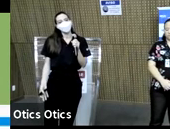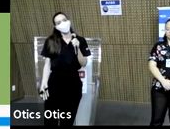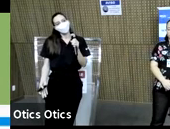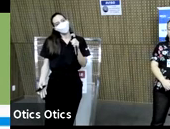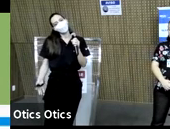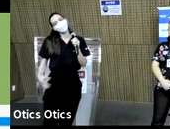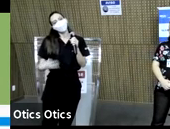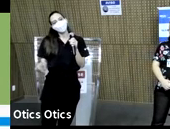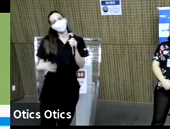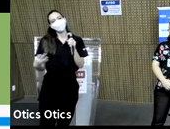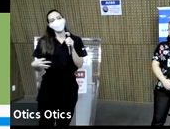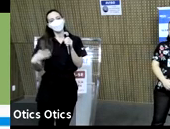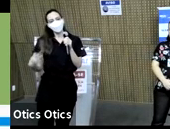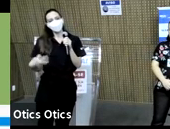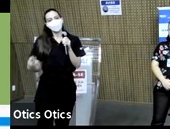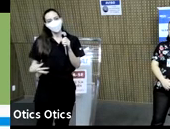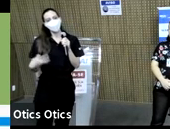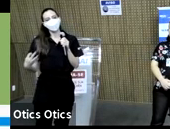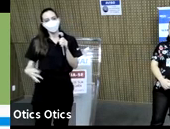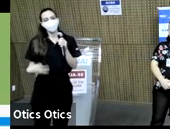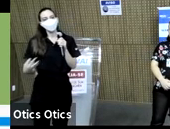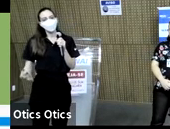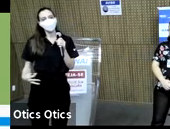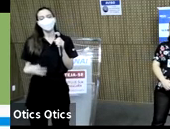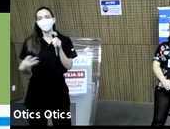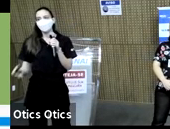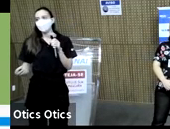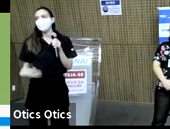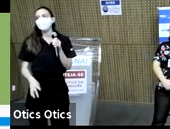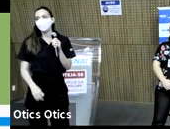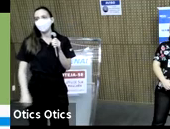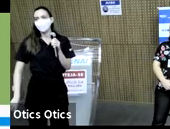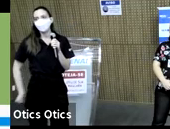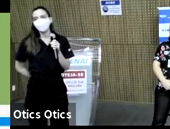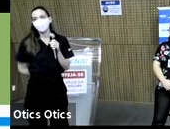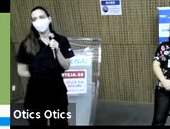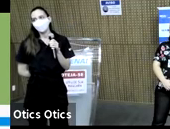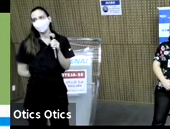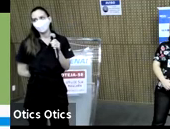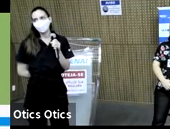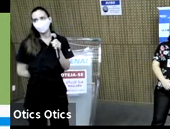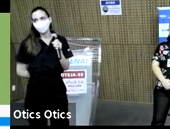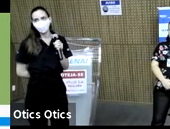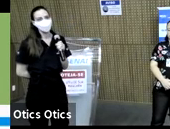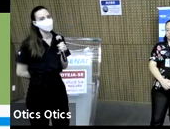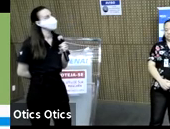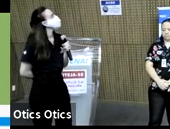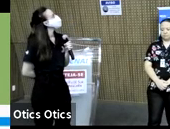clínico, porque as mães sempre querem optar por passar pelo NASF e o NASF não entra como indicador da nossa